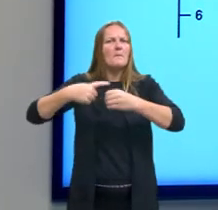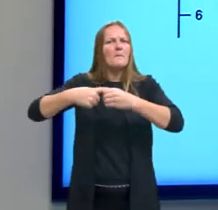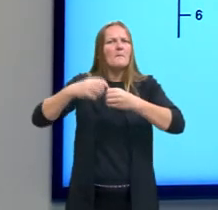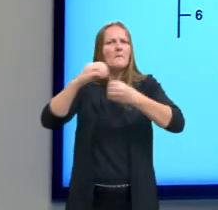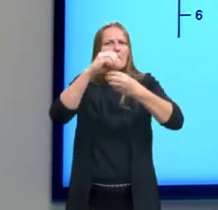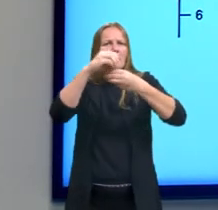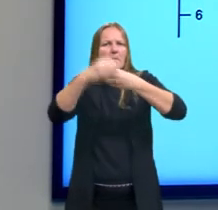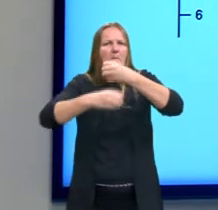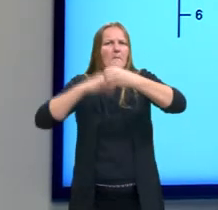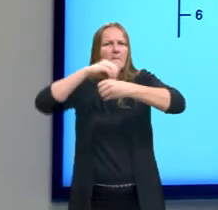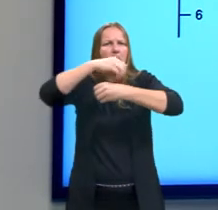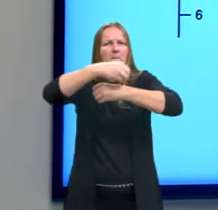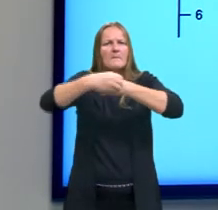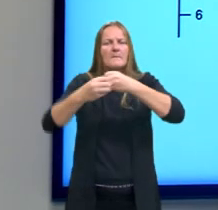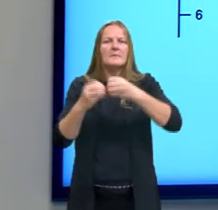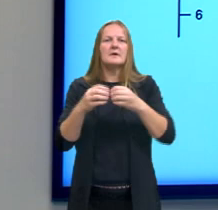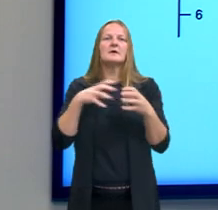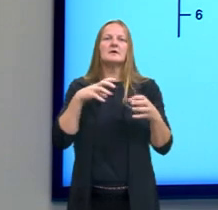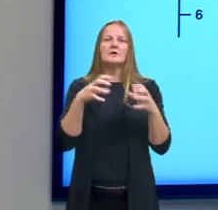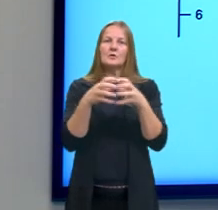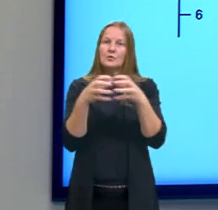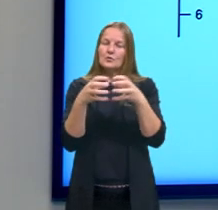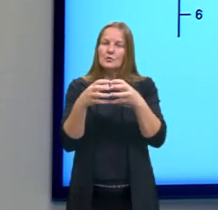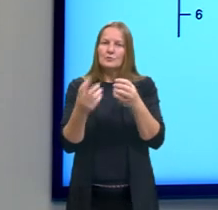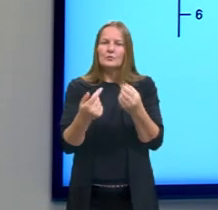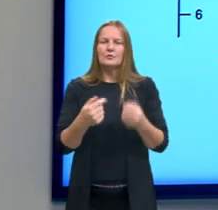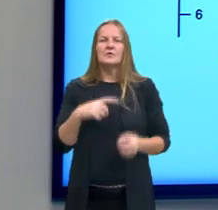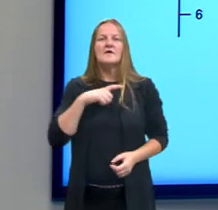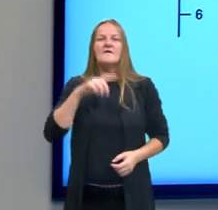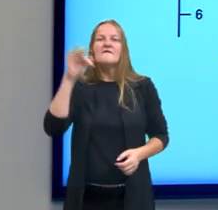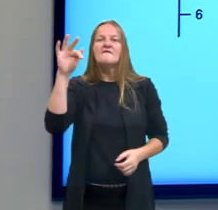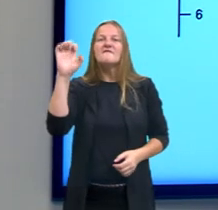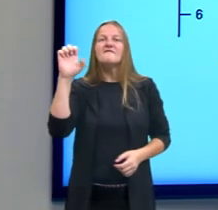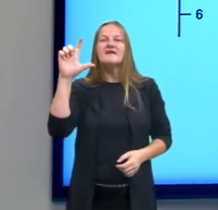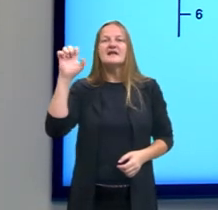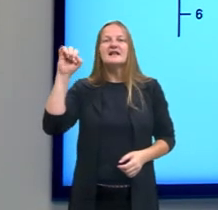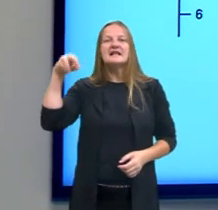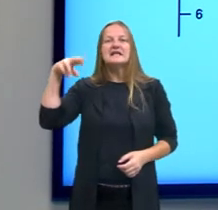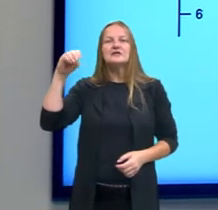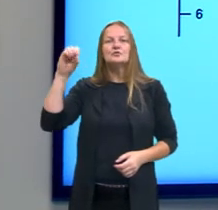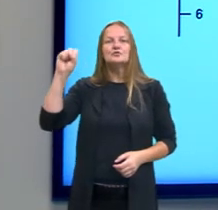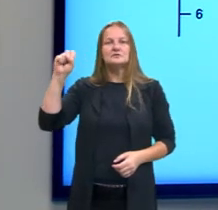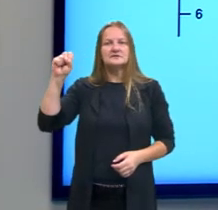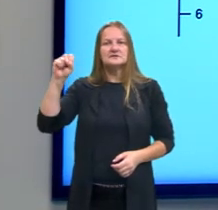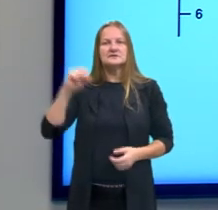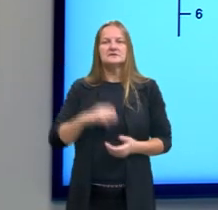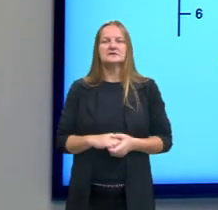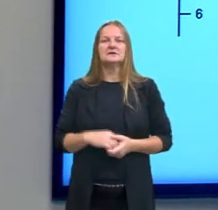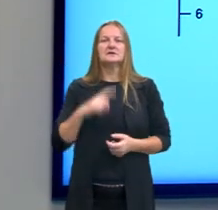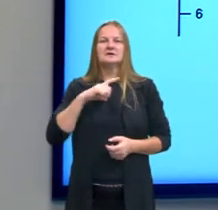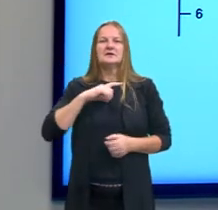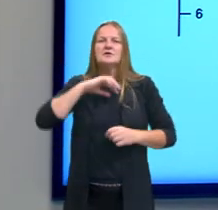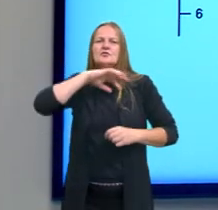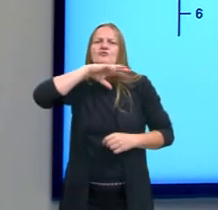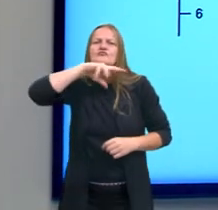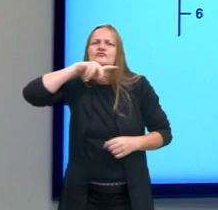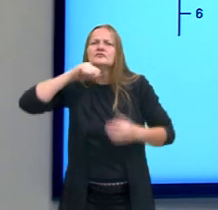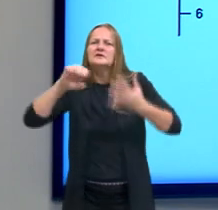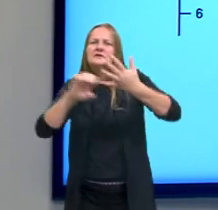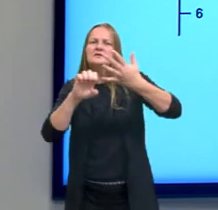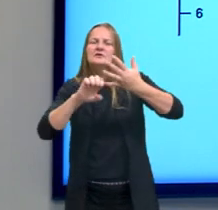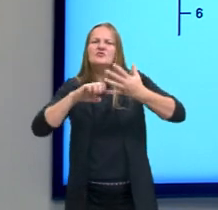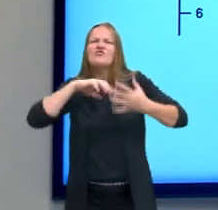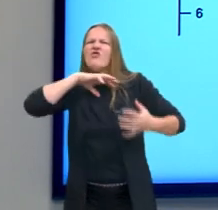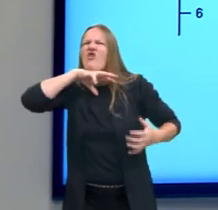reúne em um mesmo grupo os grandes felinos e o nó dois reúne as espécies que